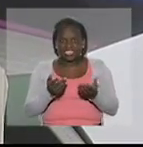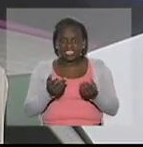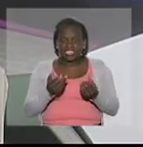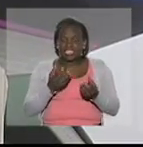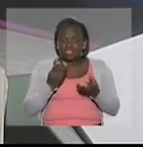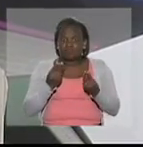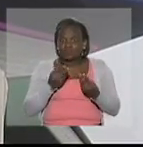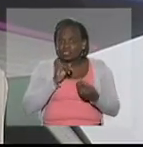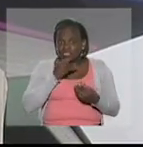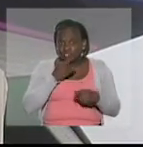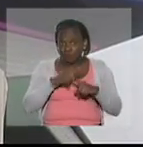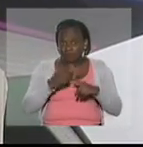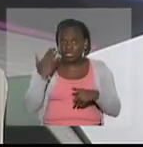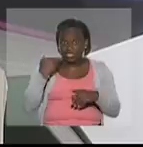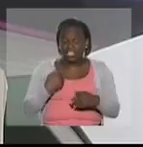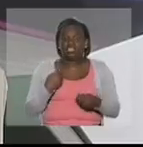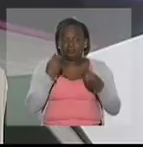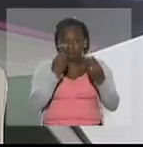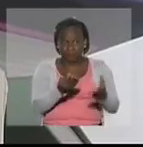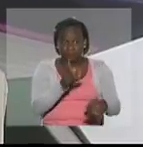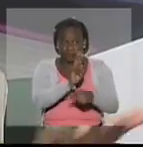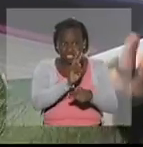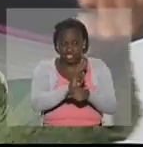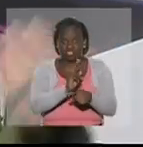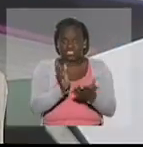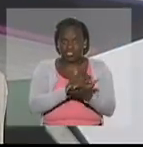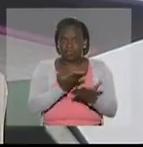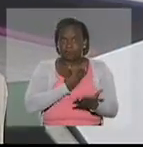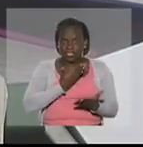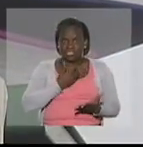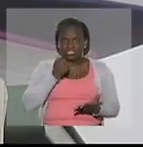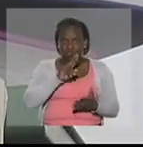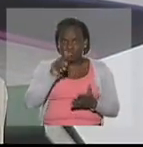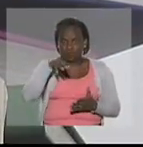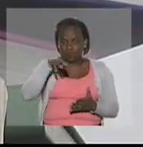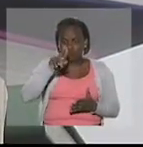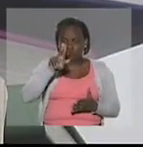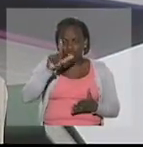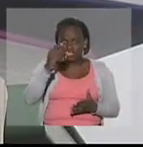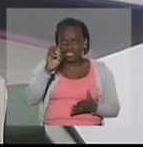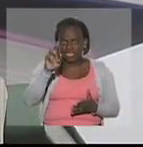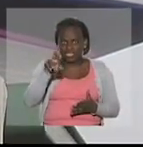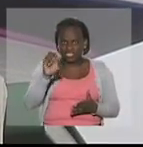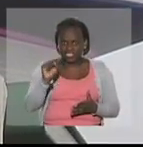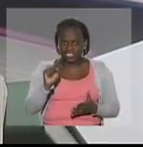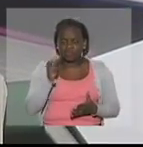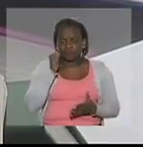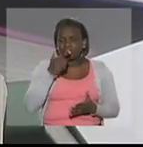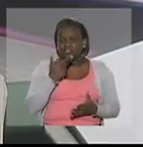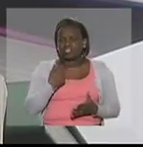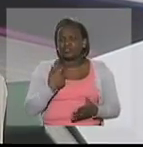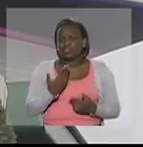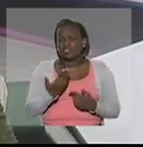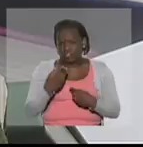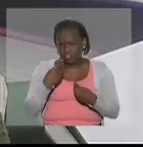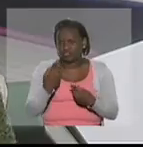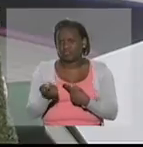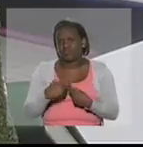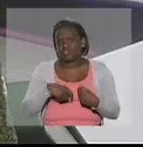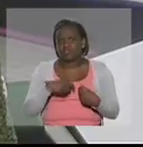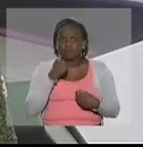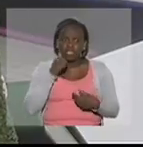e e eu fico muito triste uma vez uma amiga perdeu um livro mulheres e eu falava amiga eu quero tanto aquele livro de volta ela amiga eu